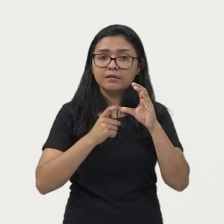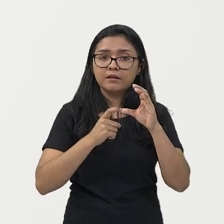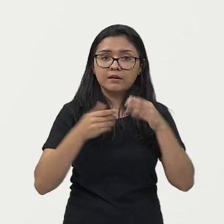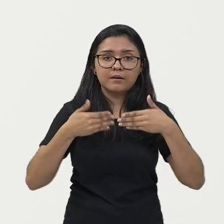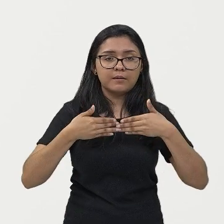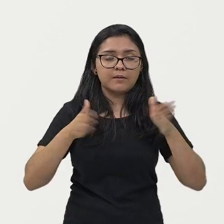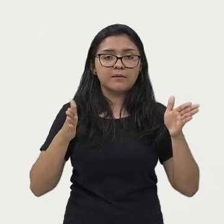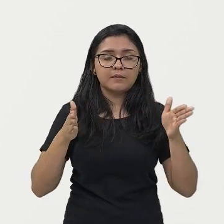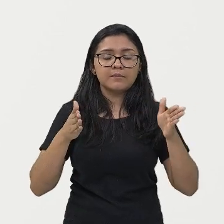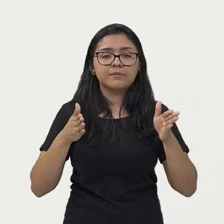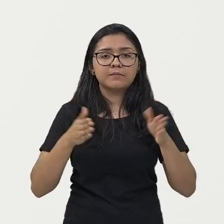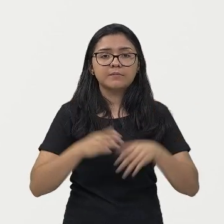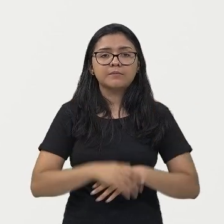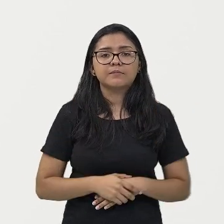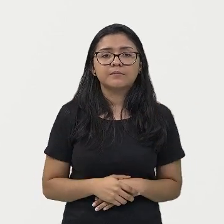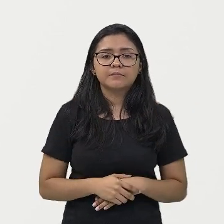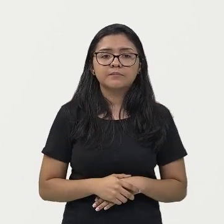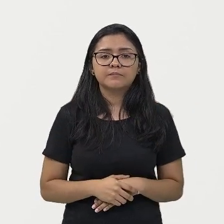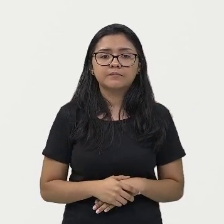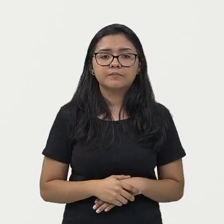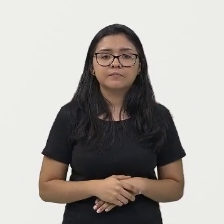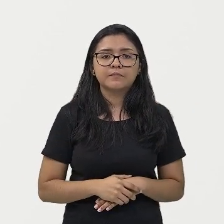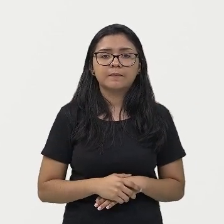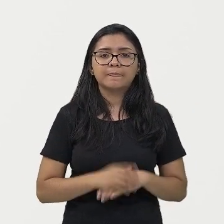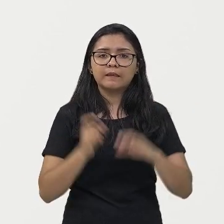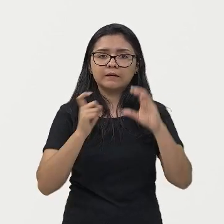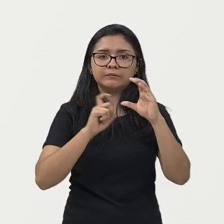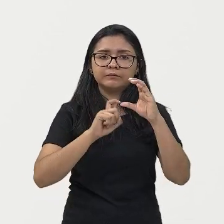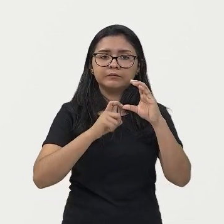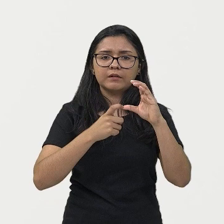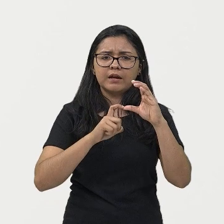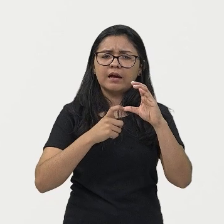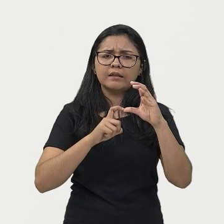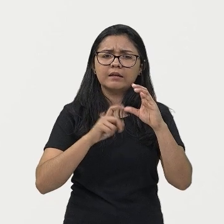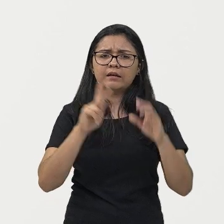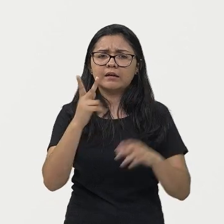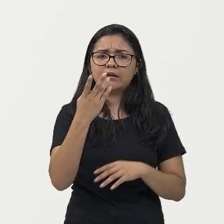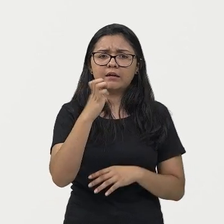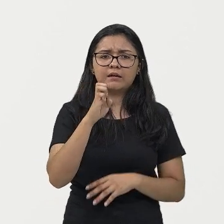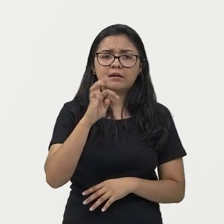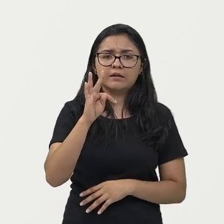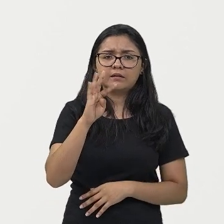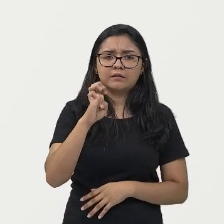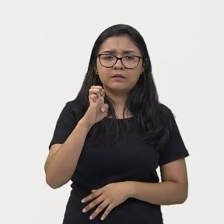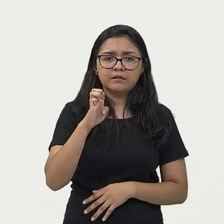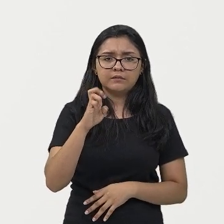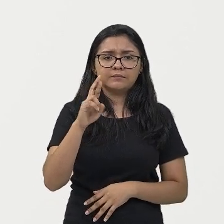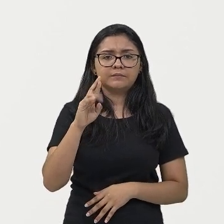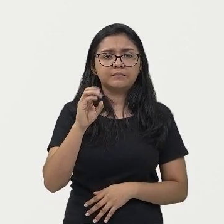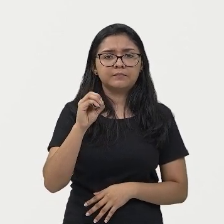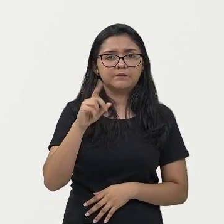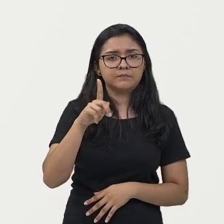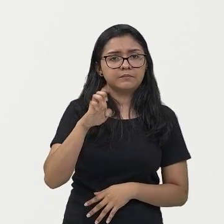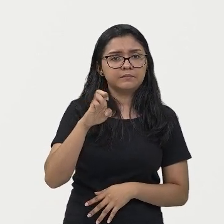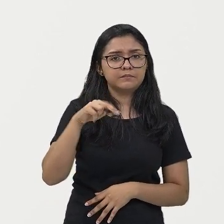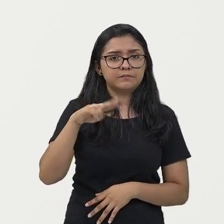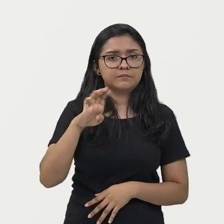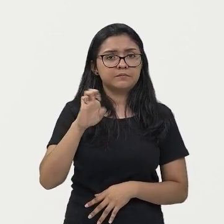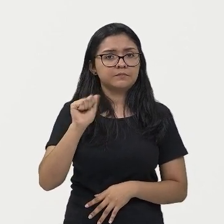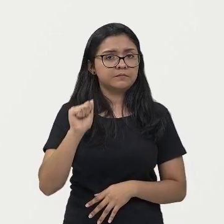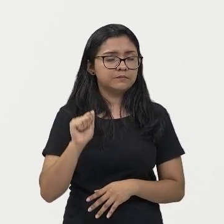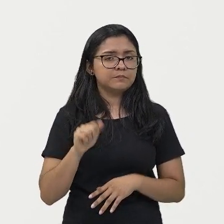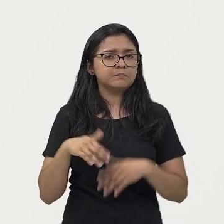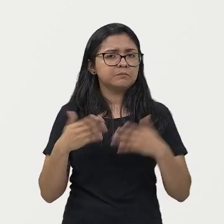ok? Cadeia heterogênea. Quando a cadeia é heterogênea? Quando